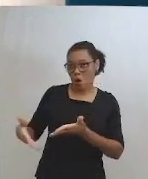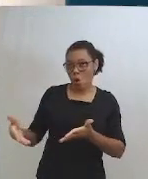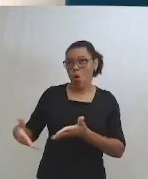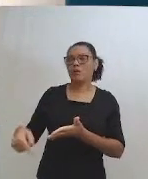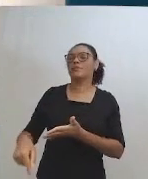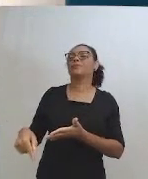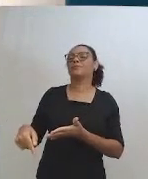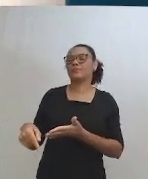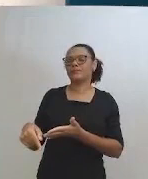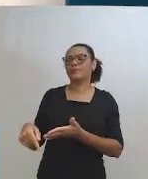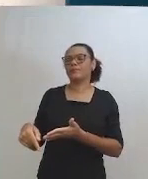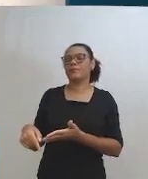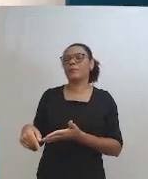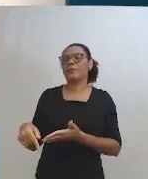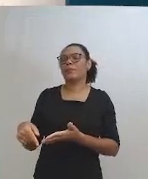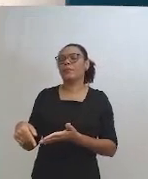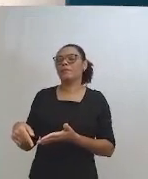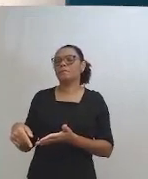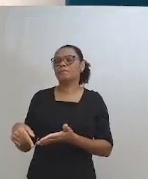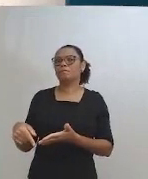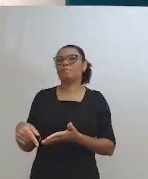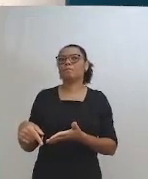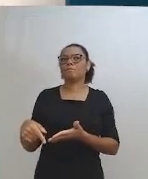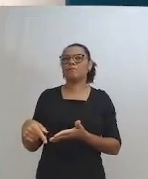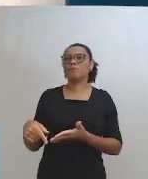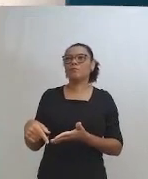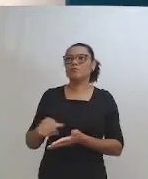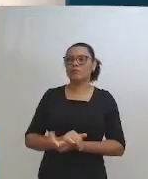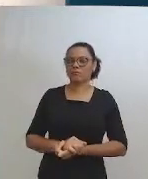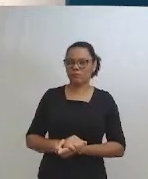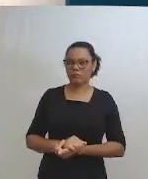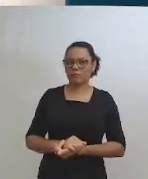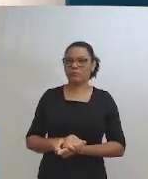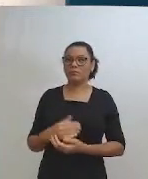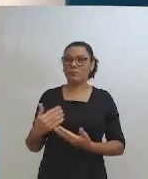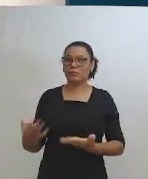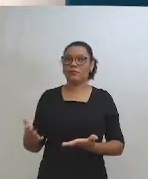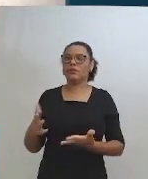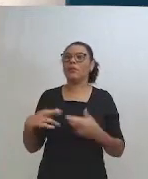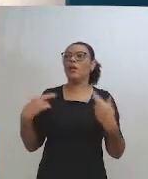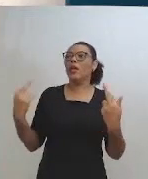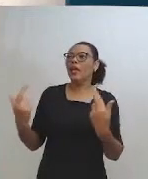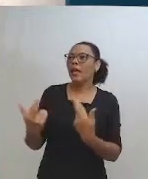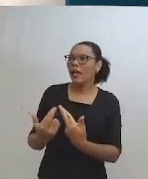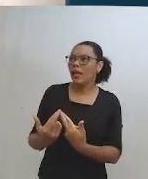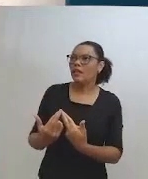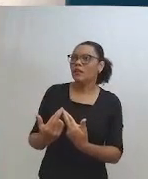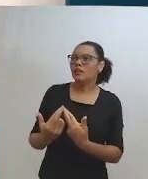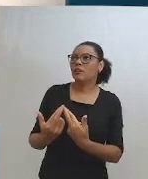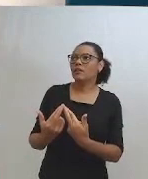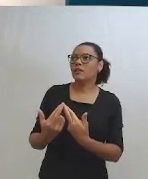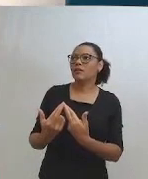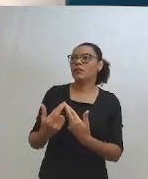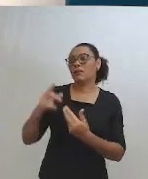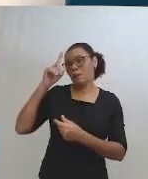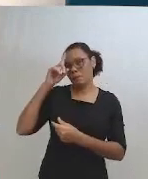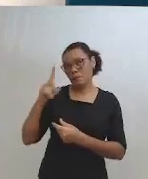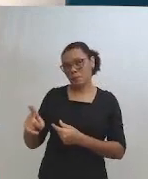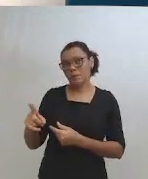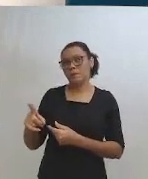decisão fundamentada do magistrado de cada unidade. Sendo assim, a sessão do júri processo em pico será designada para data